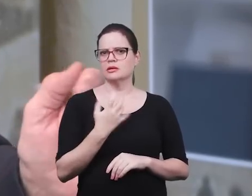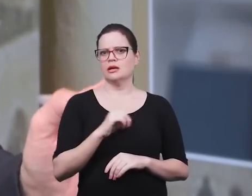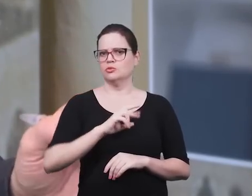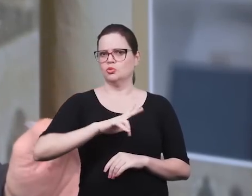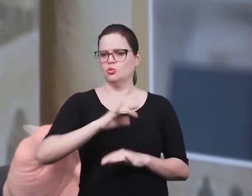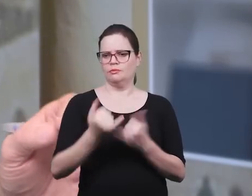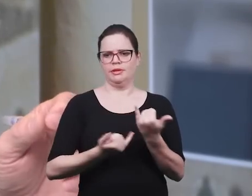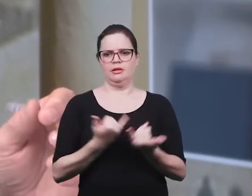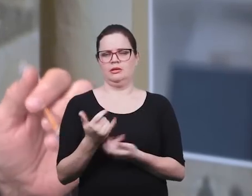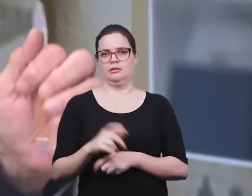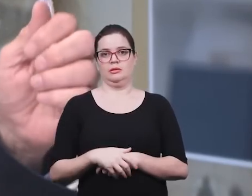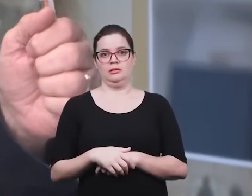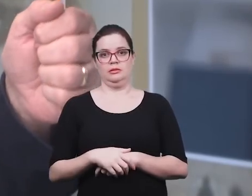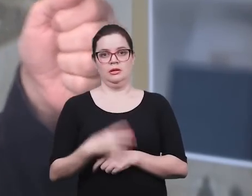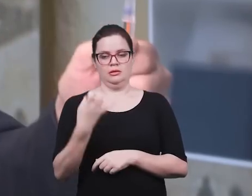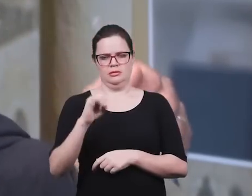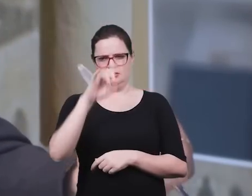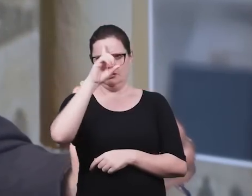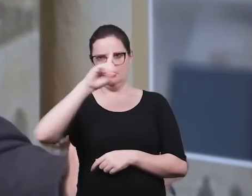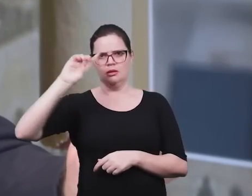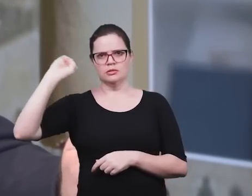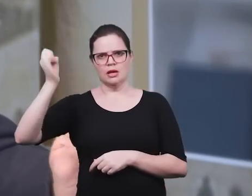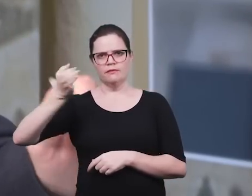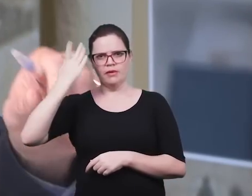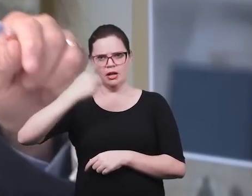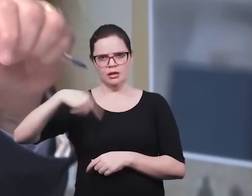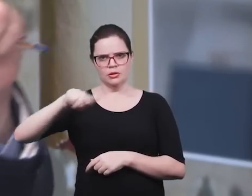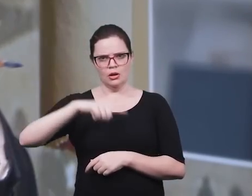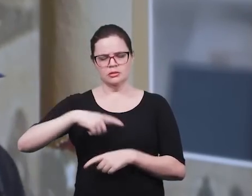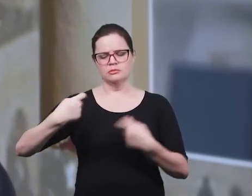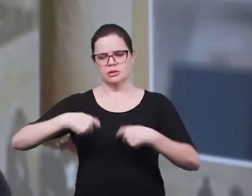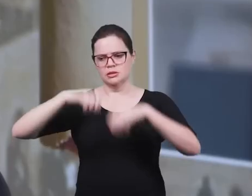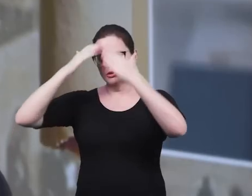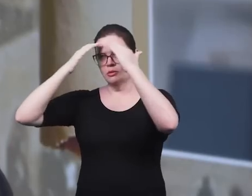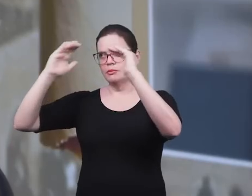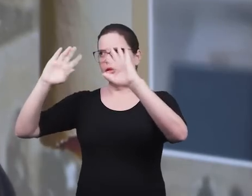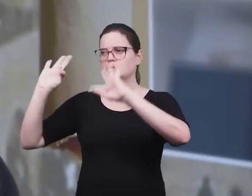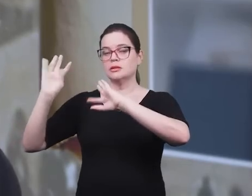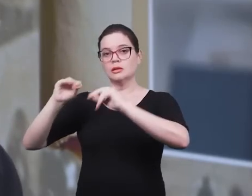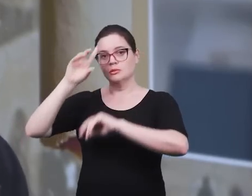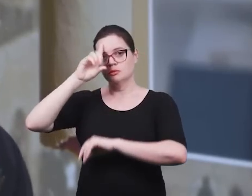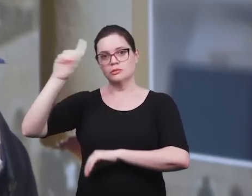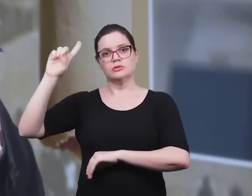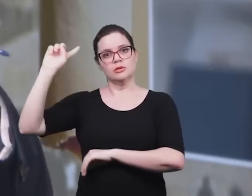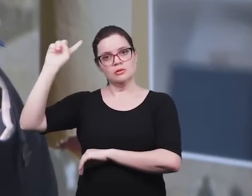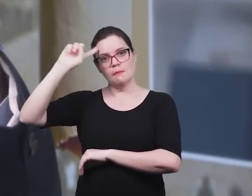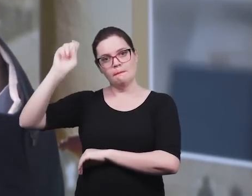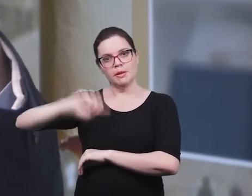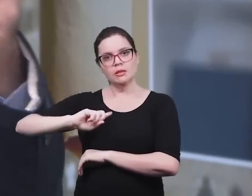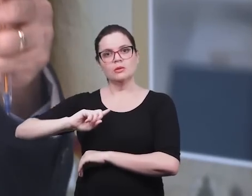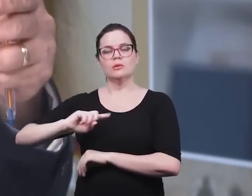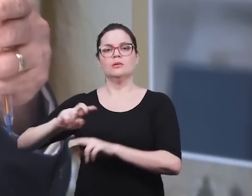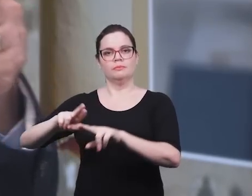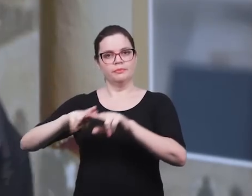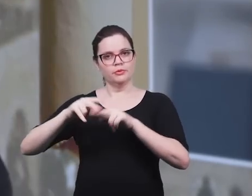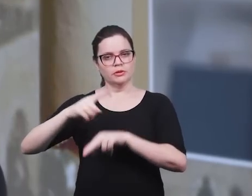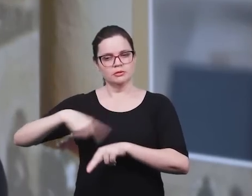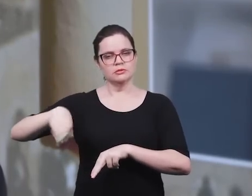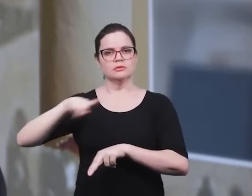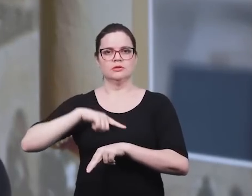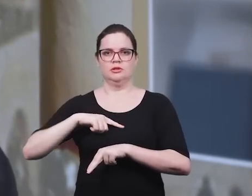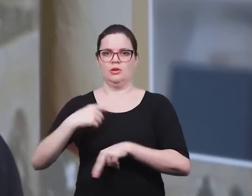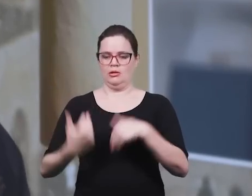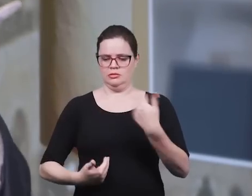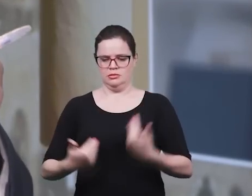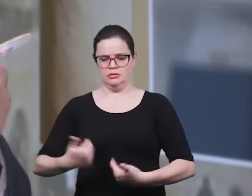séria. Quando Deus ordena uma coisa, nós temos que cumprir aquilo que Deus ordenou. Por isso que a igreja,